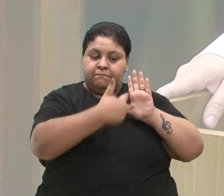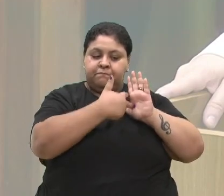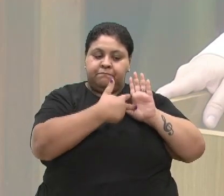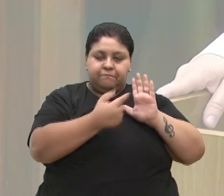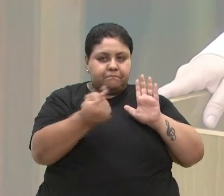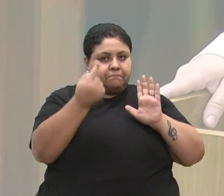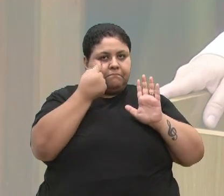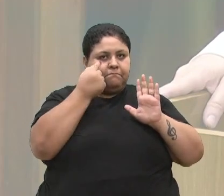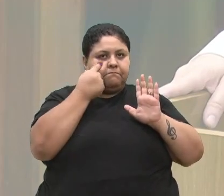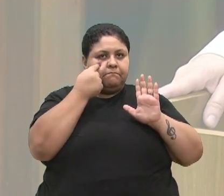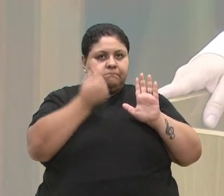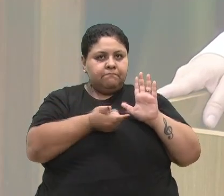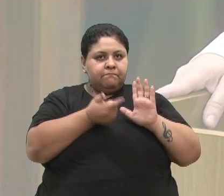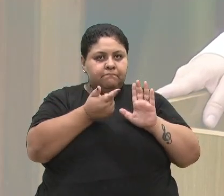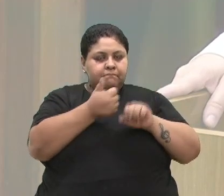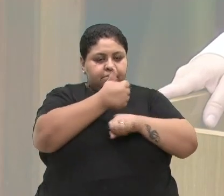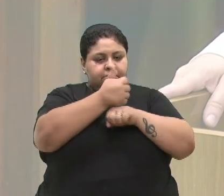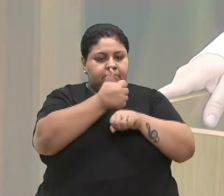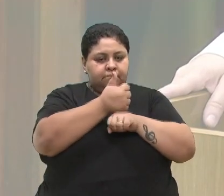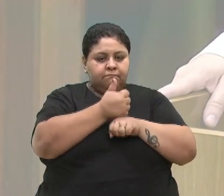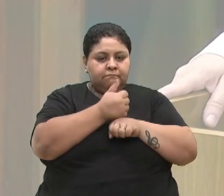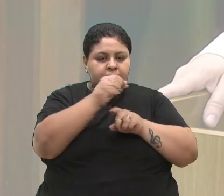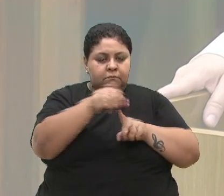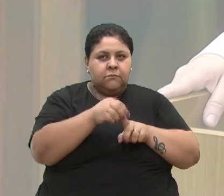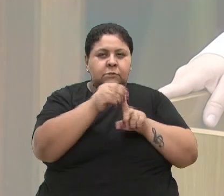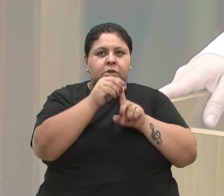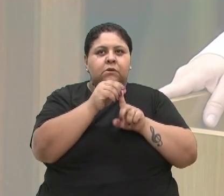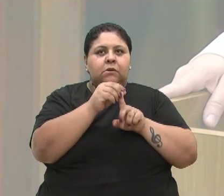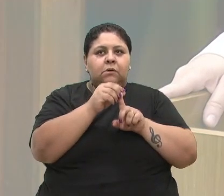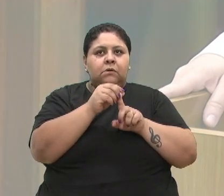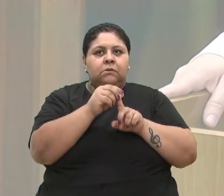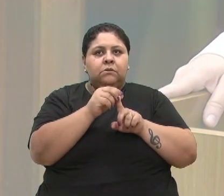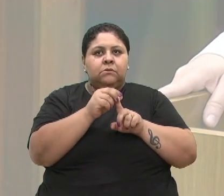olhos aos economistas, principalmente em